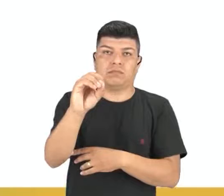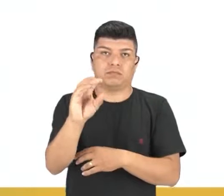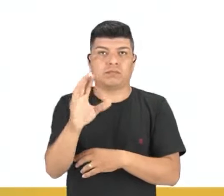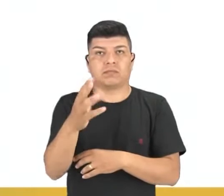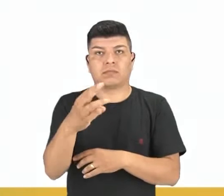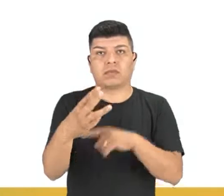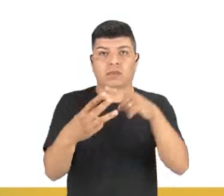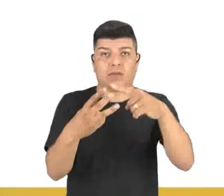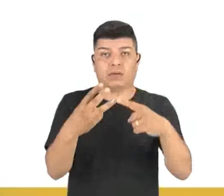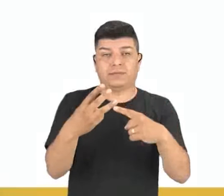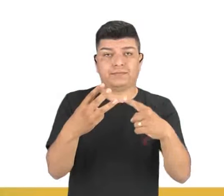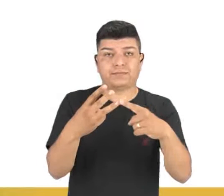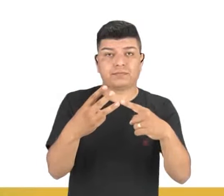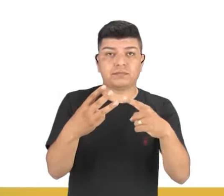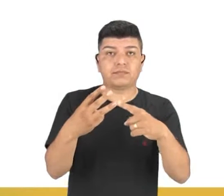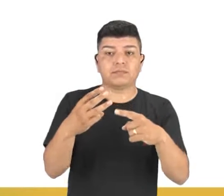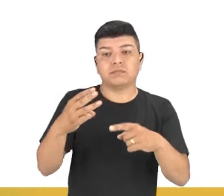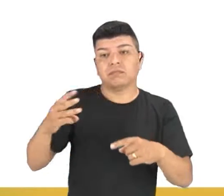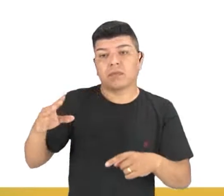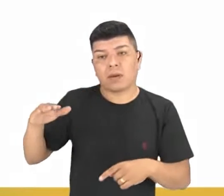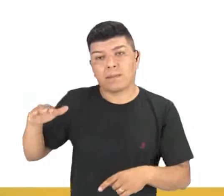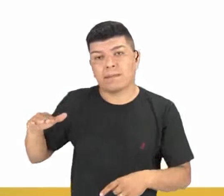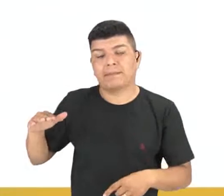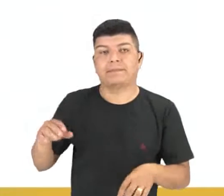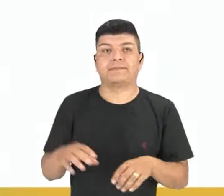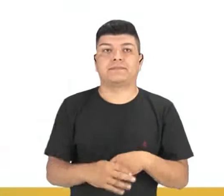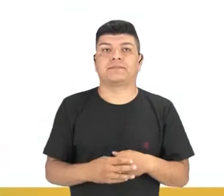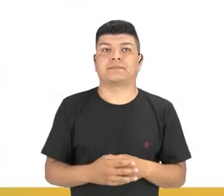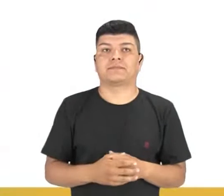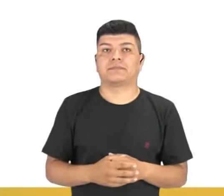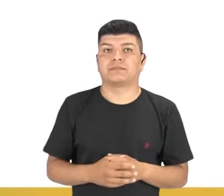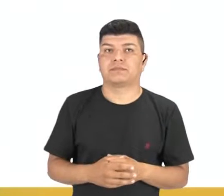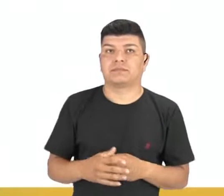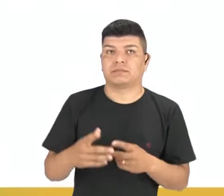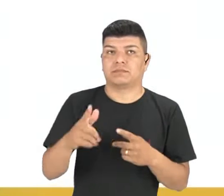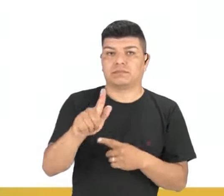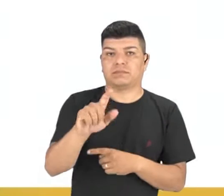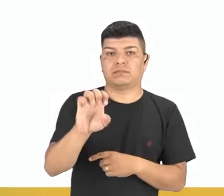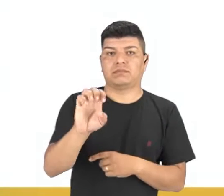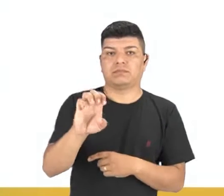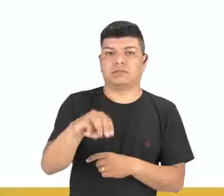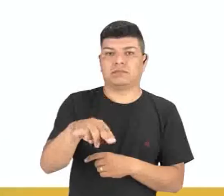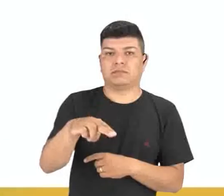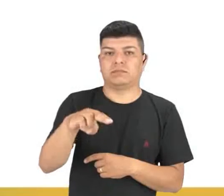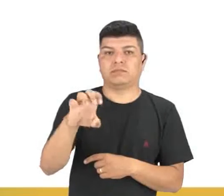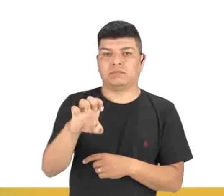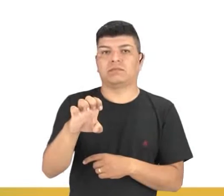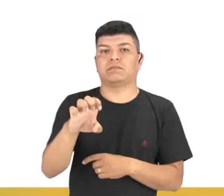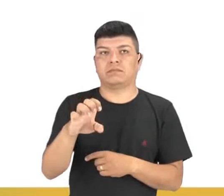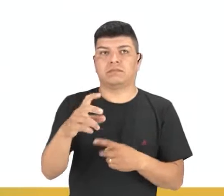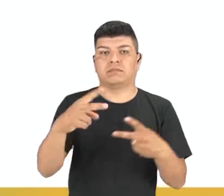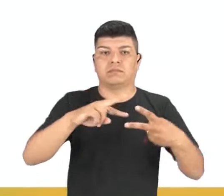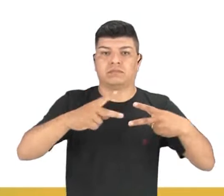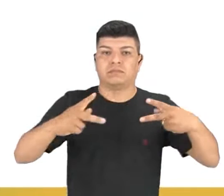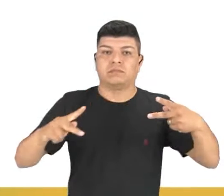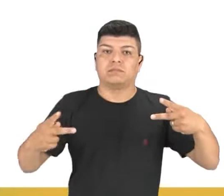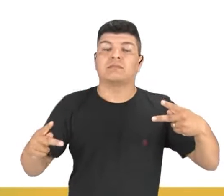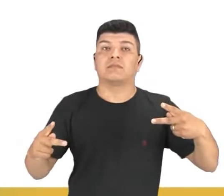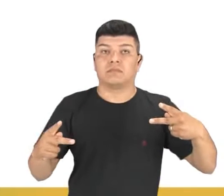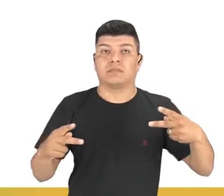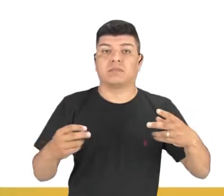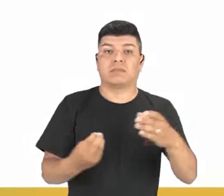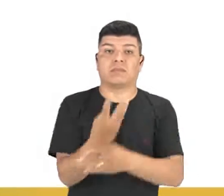podem ver, 1,90 m, mentira. E esse fenótipo 3, tá? Baixinho. Então, o mesmo gene,